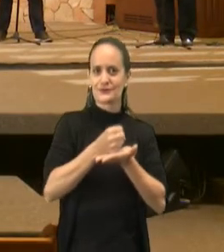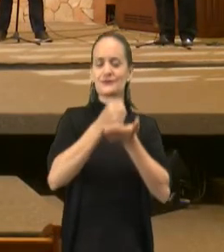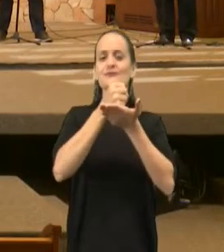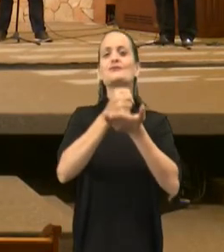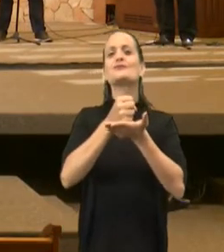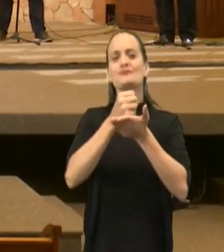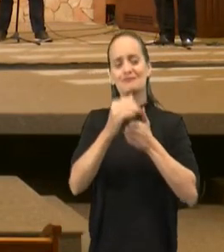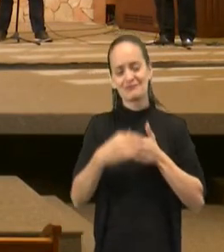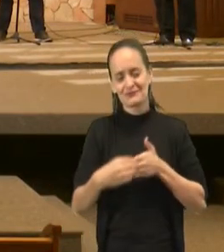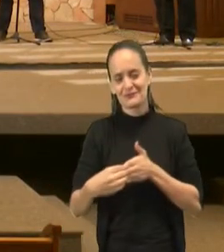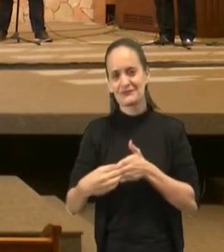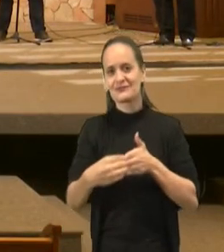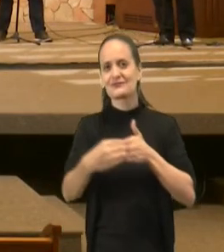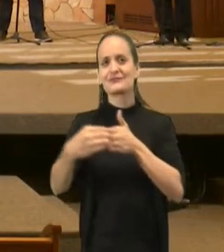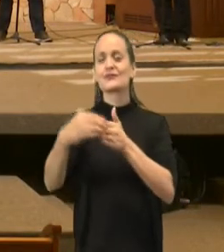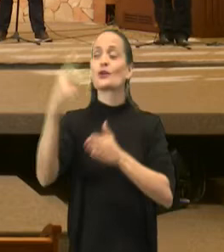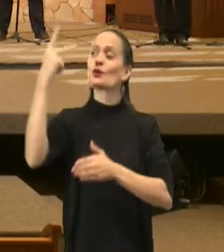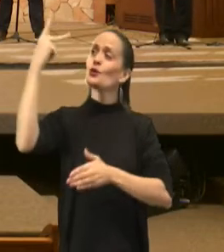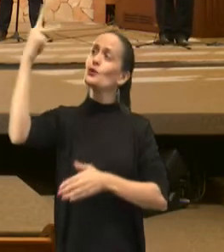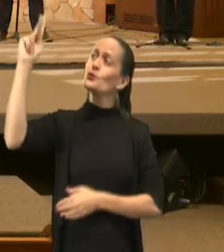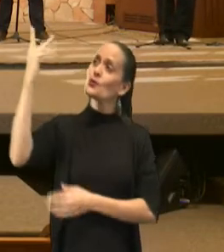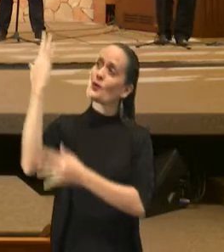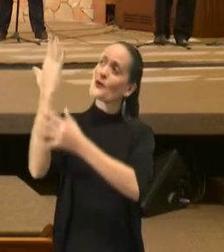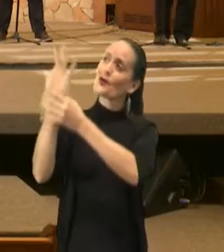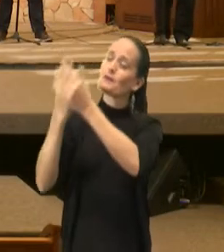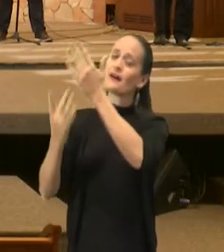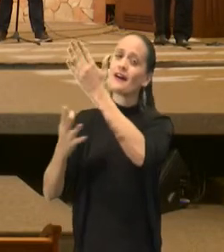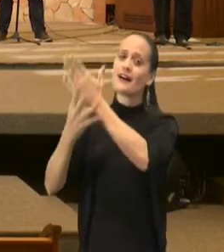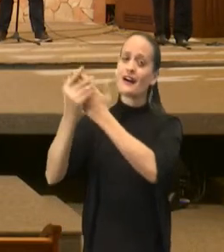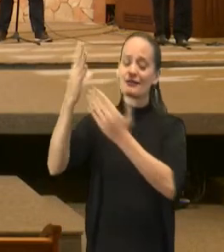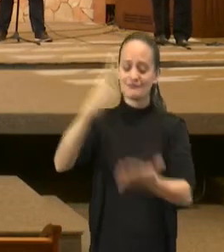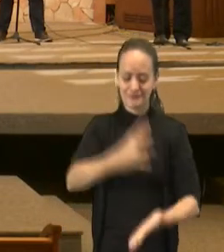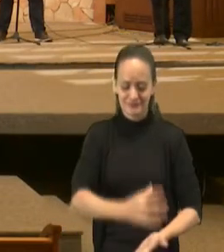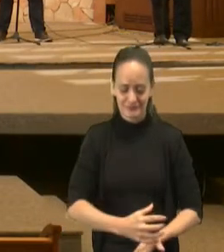guiará, tua destra me